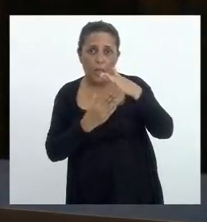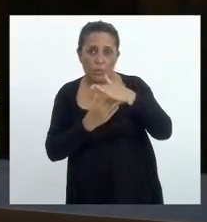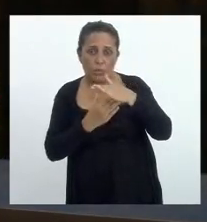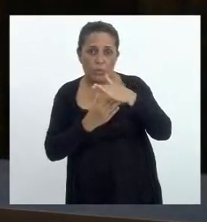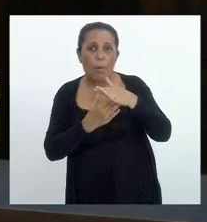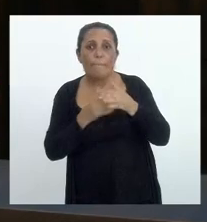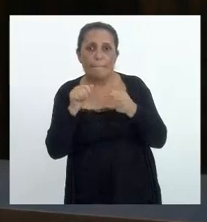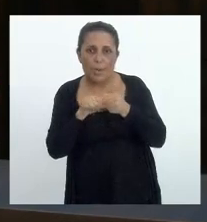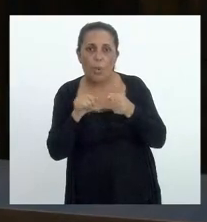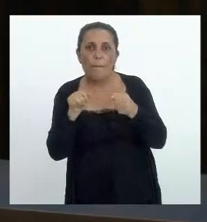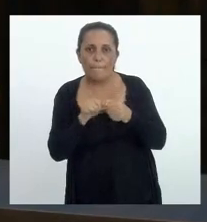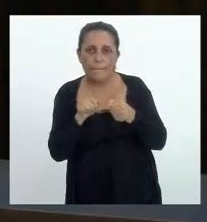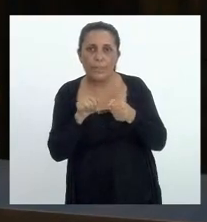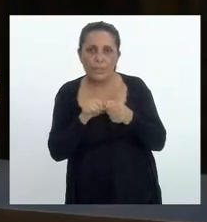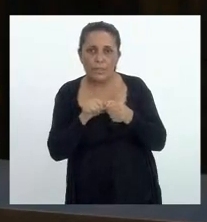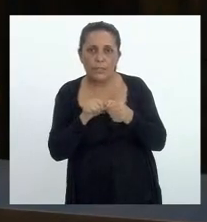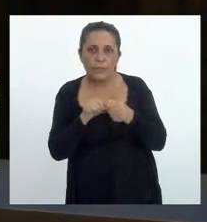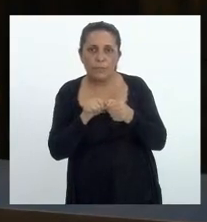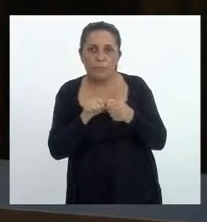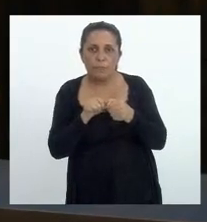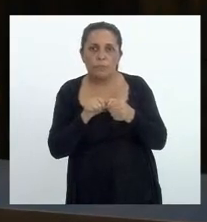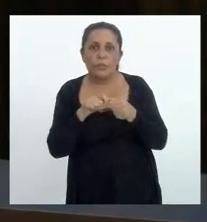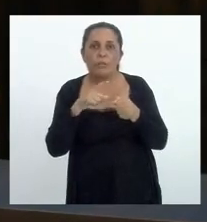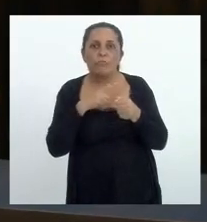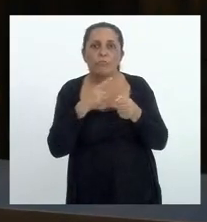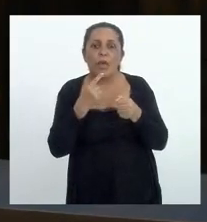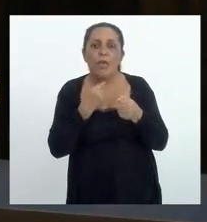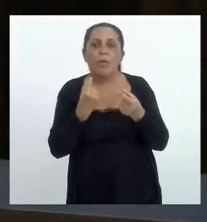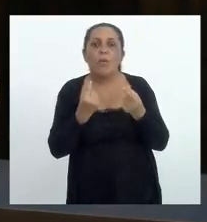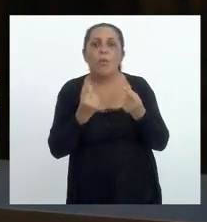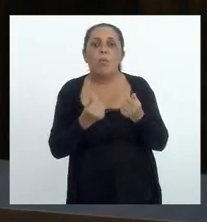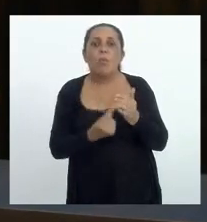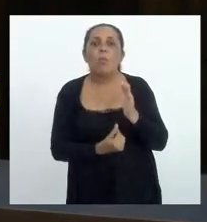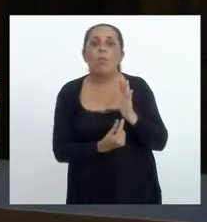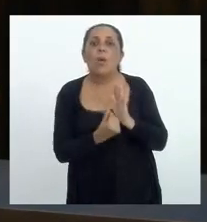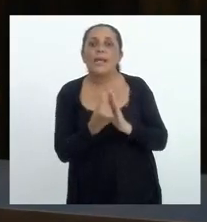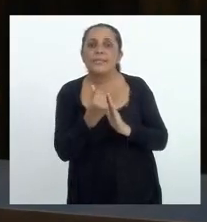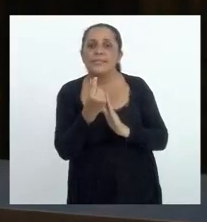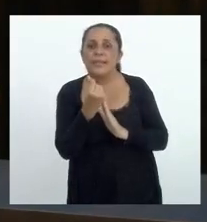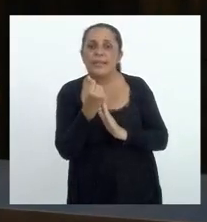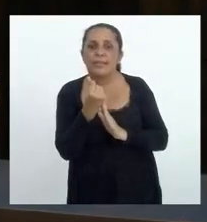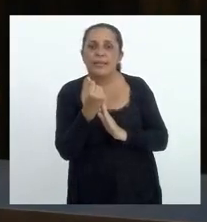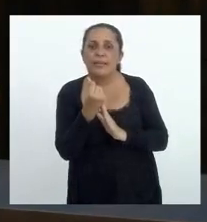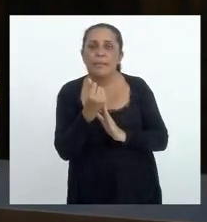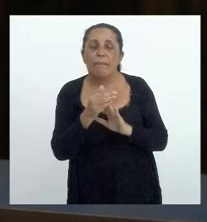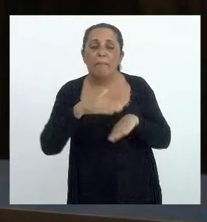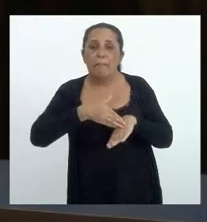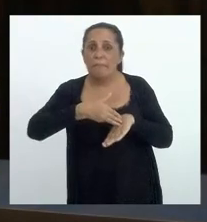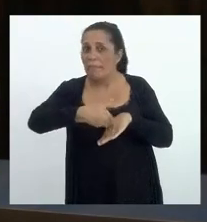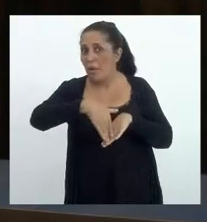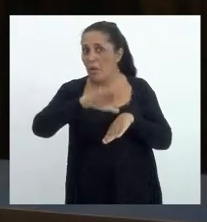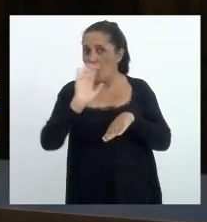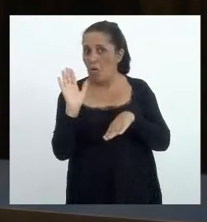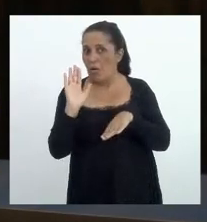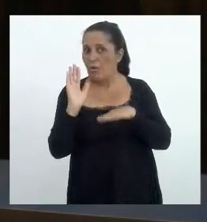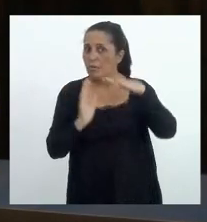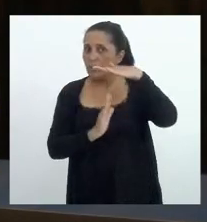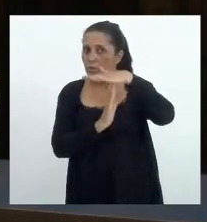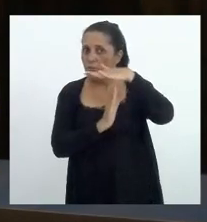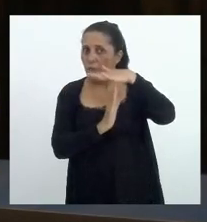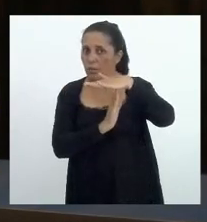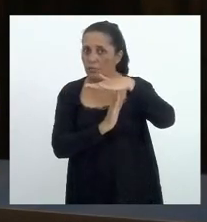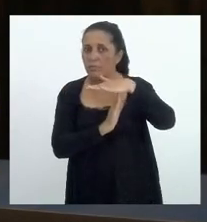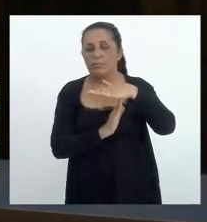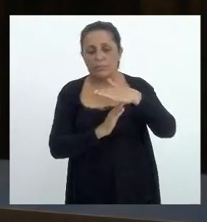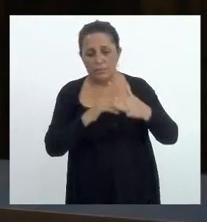cumprir e tenho uma receita que poderá ser maior do que esse teto, eu